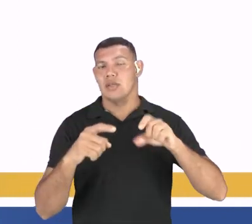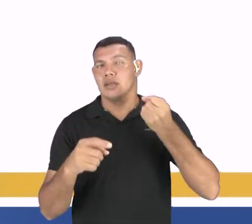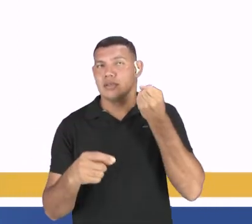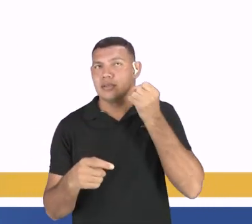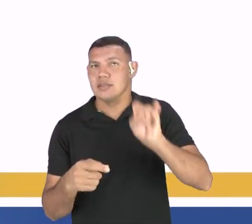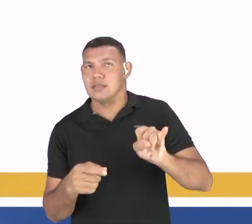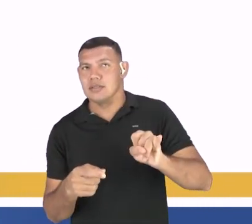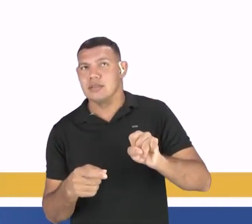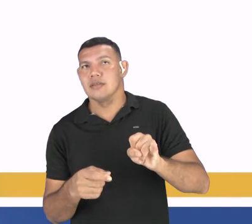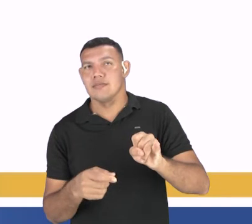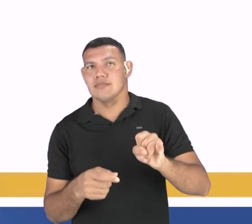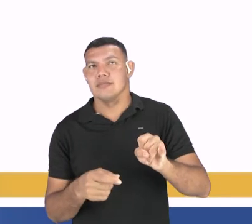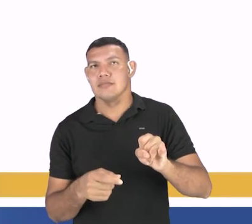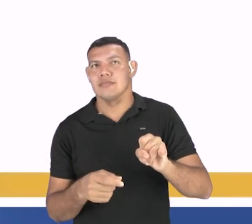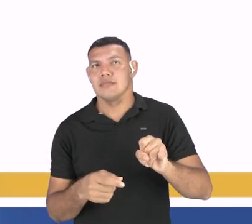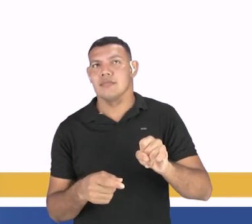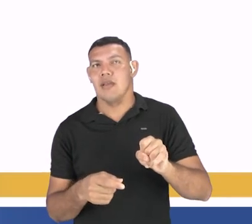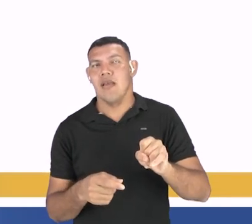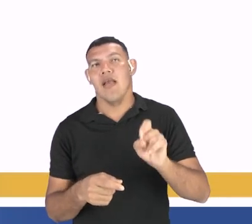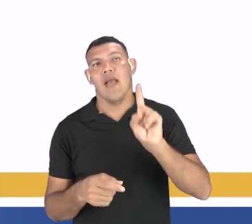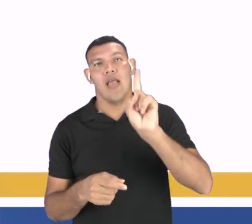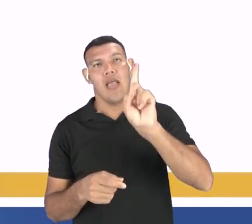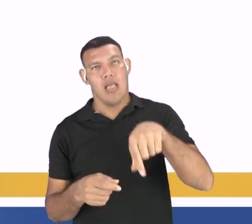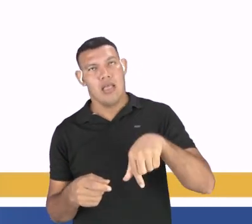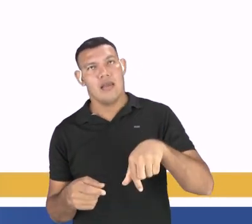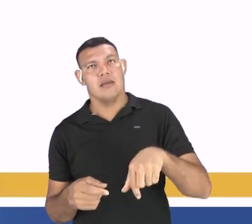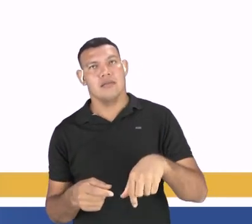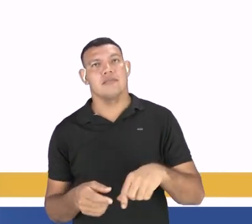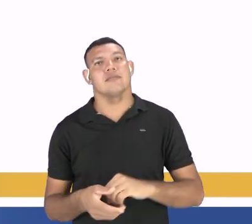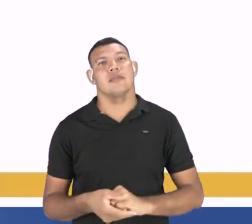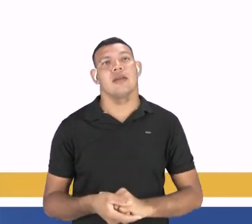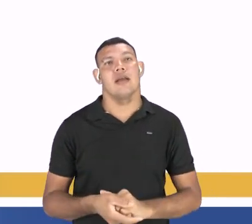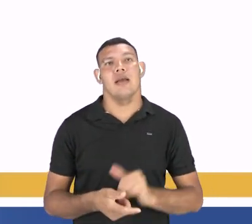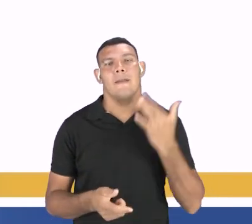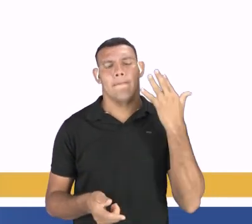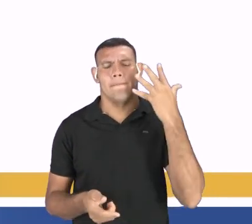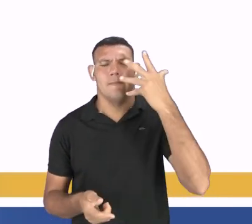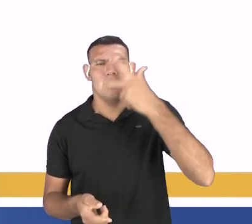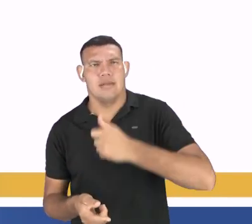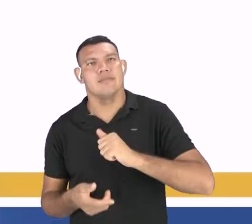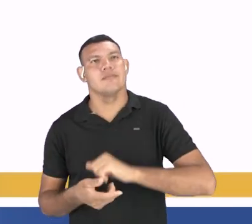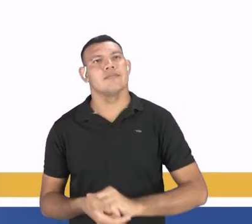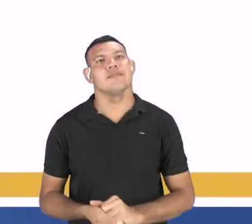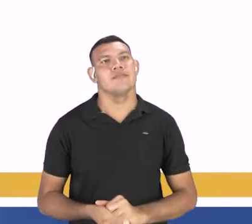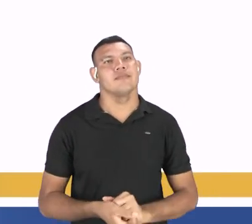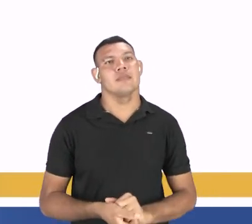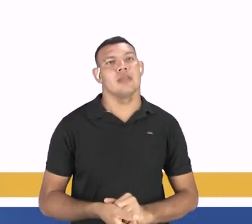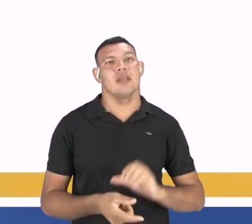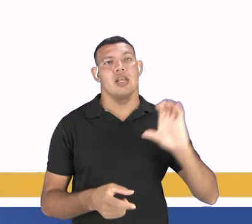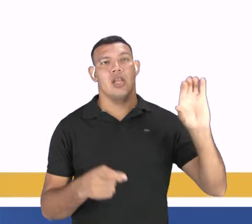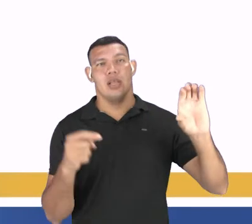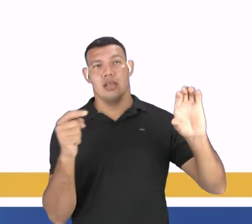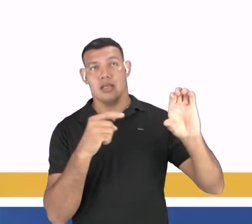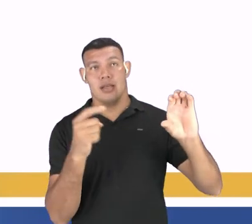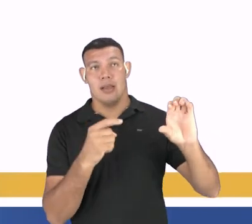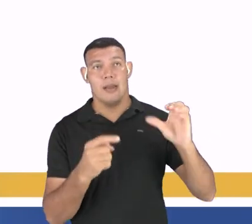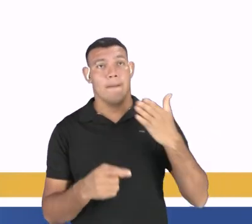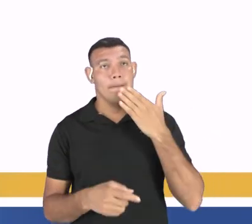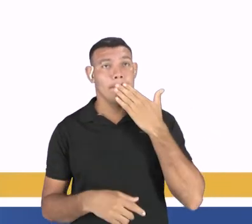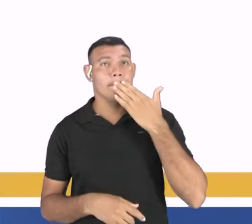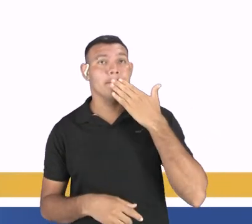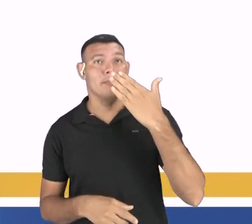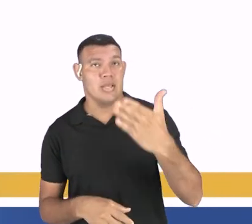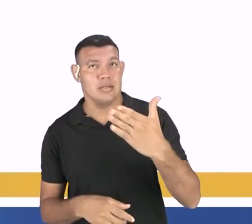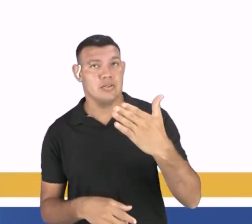bellas. Me pidió un beso y le dije sí. Se toma bastante água, tu